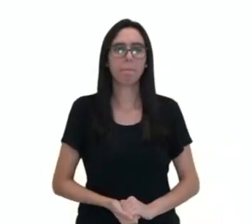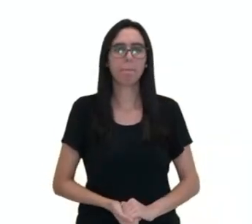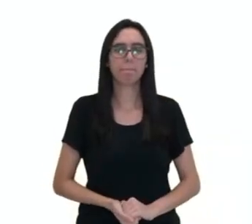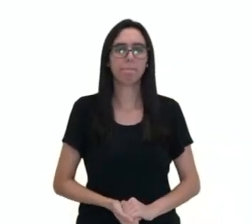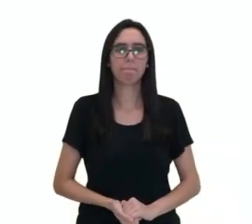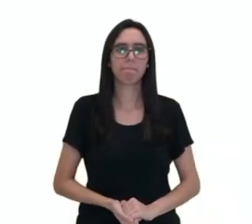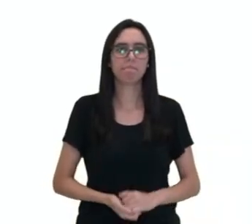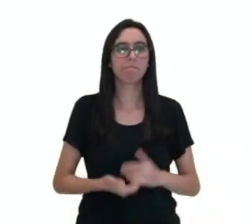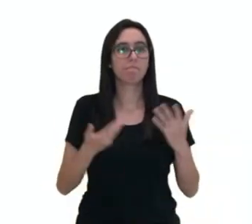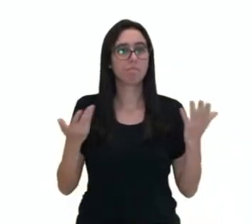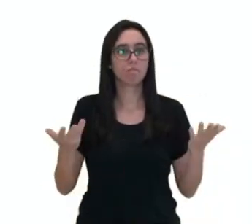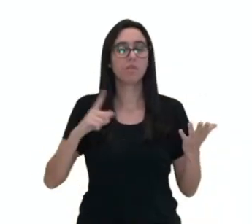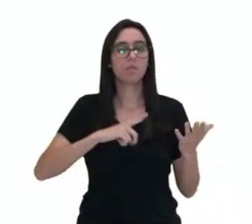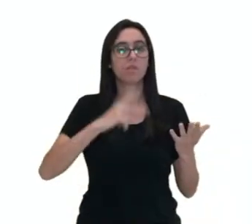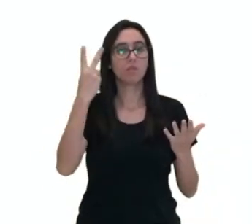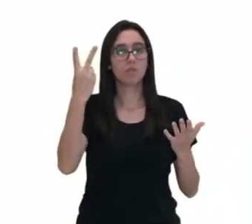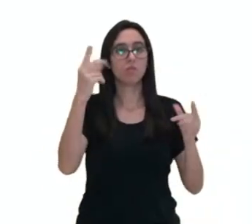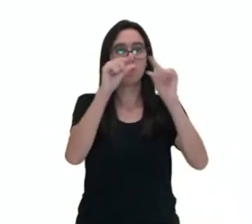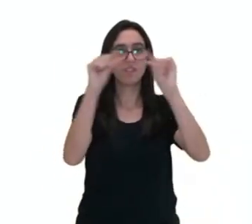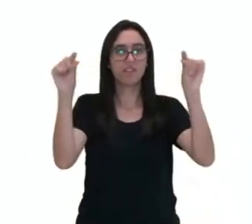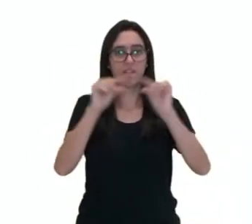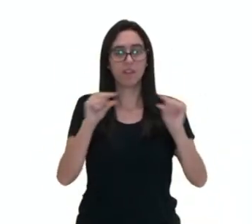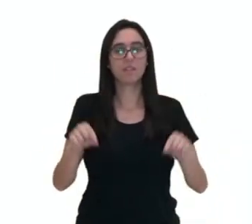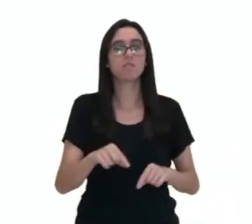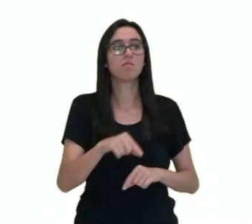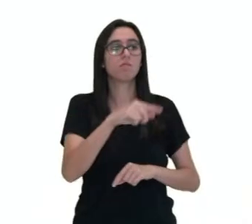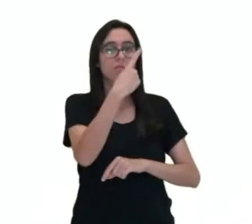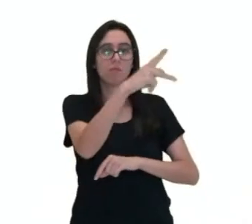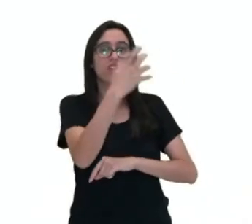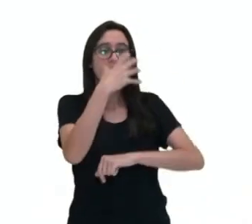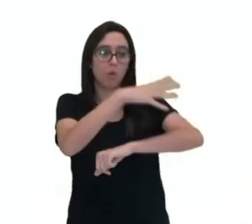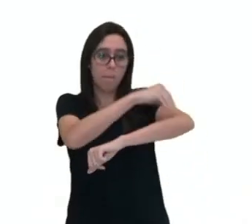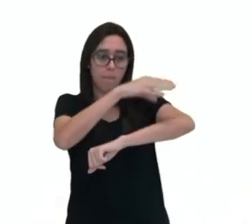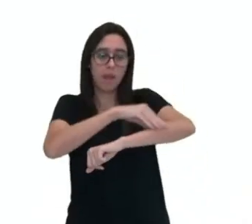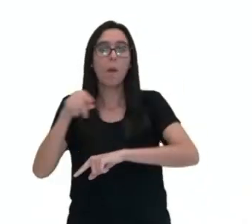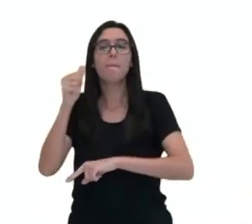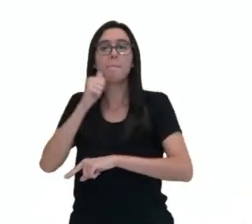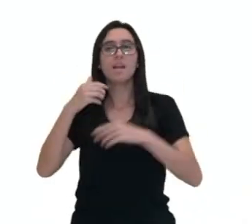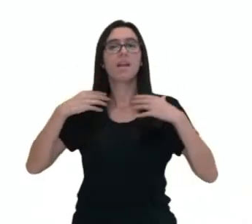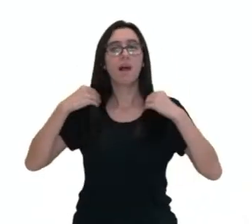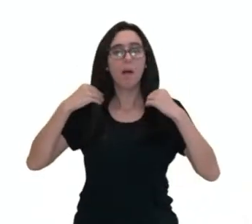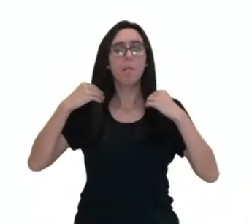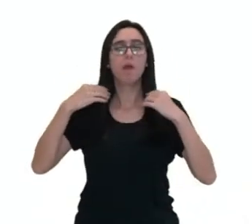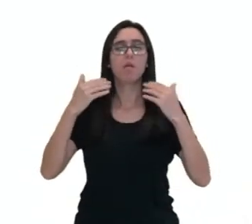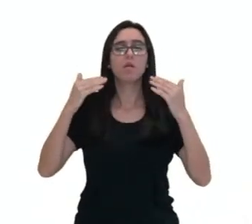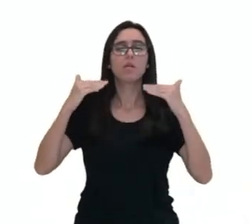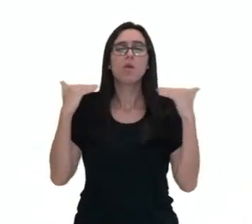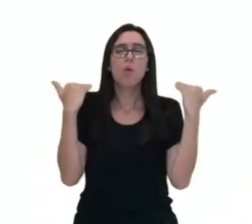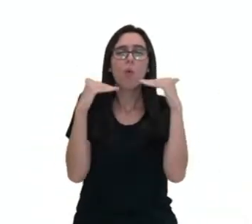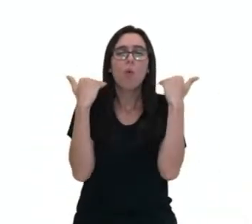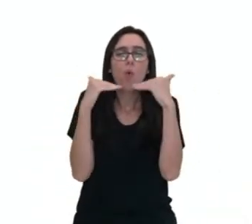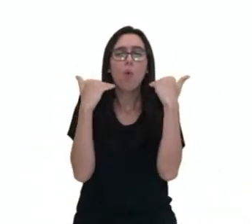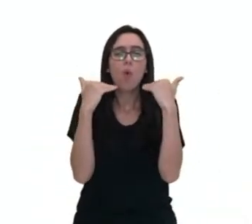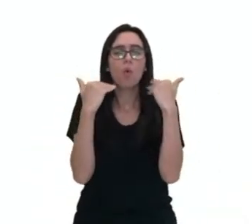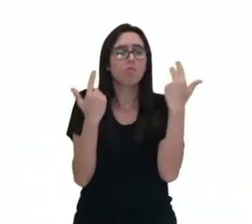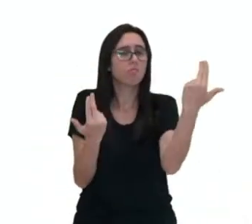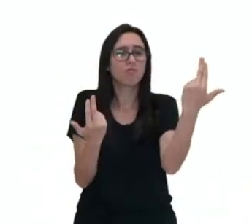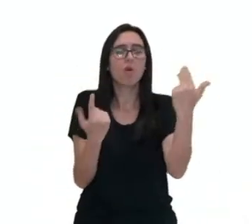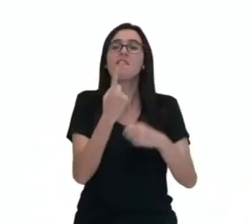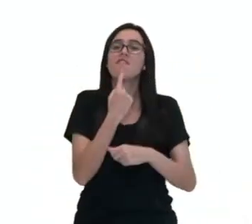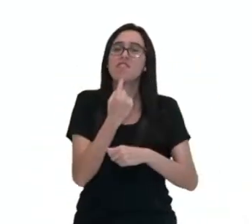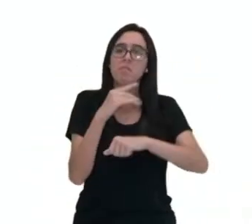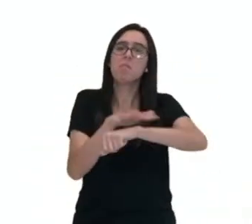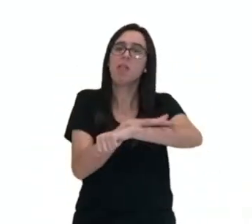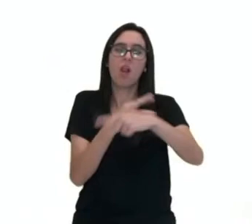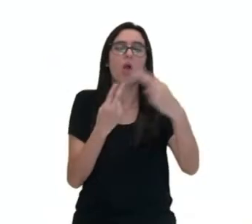gente trouxe as duas frases. Os pelos de ambos eram curtos, vermelhos, mas ambos eram